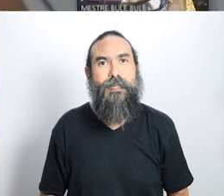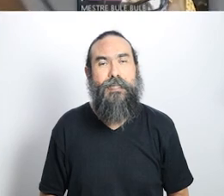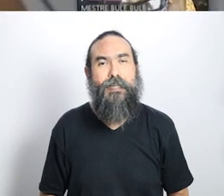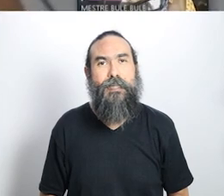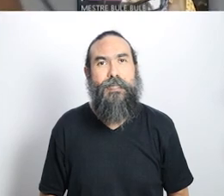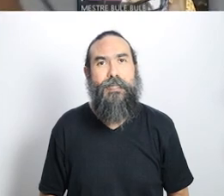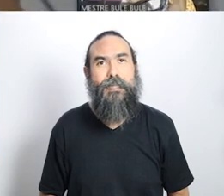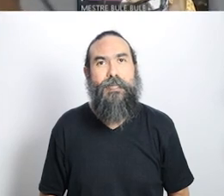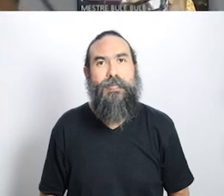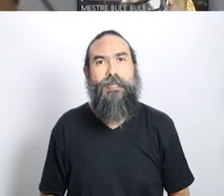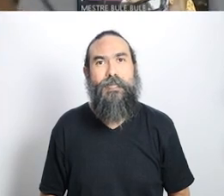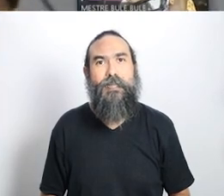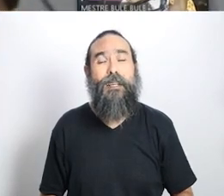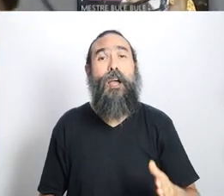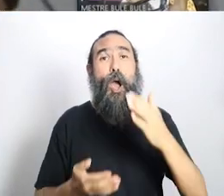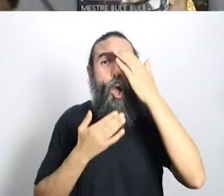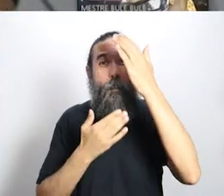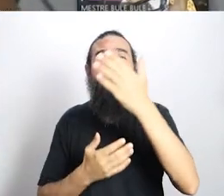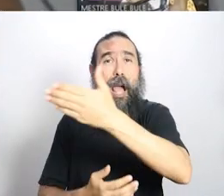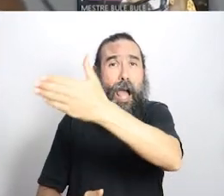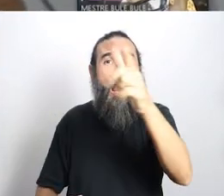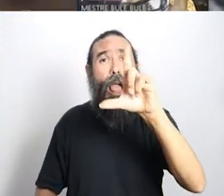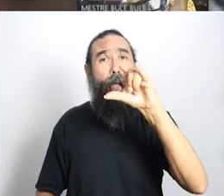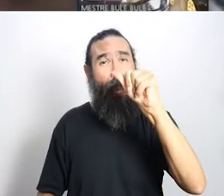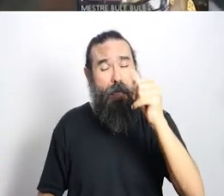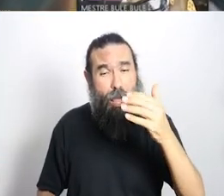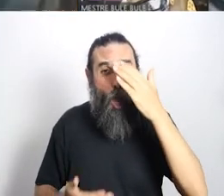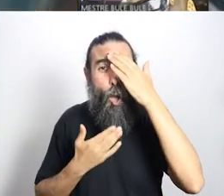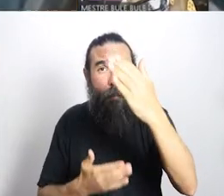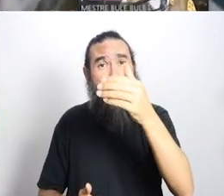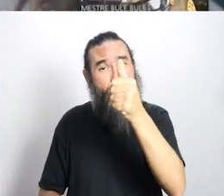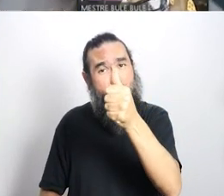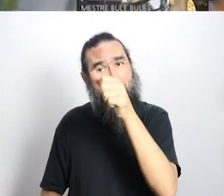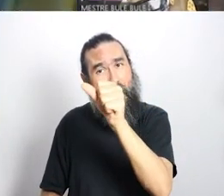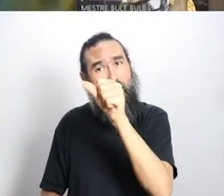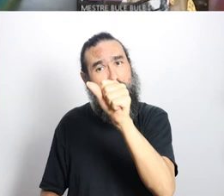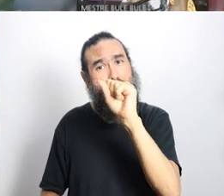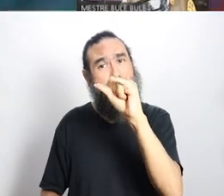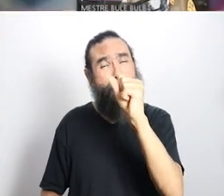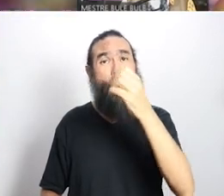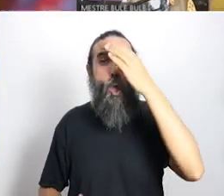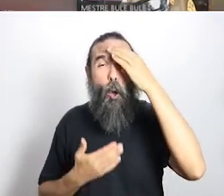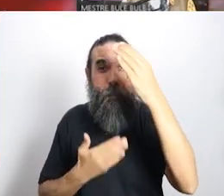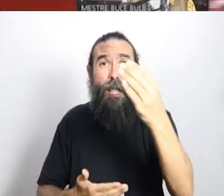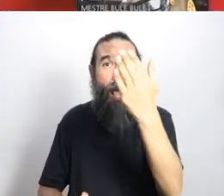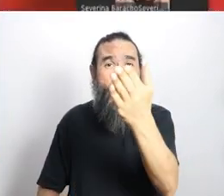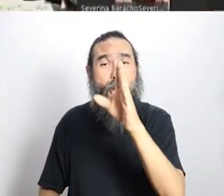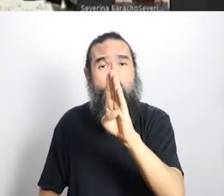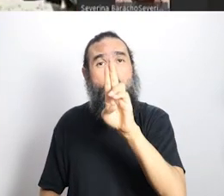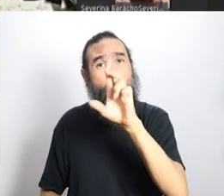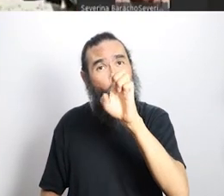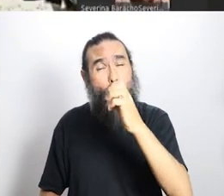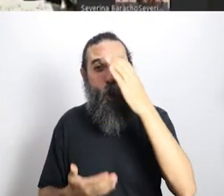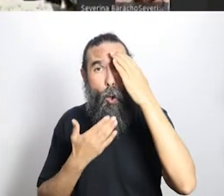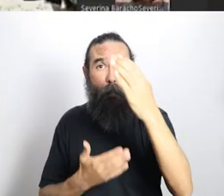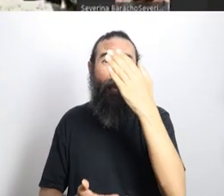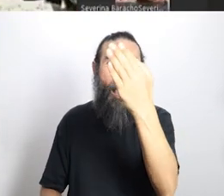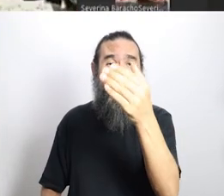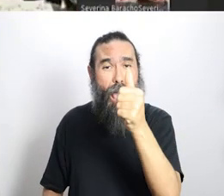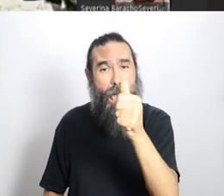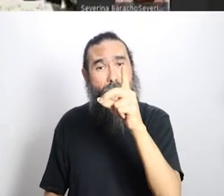Obrigada, Lia. Obrigada, seu Assis. Obrigada, Buli-Buli. Obrigada, Severina. Obrigada,